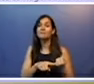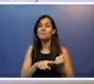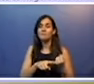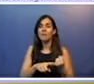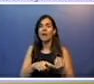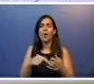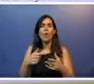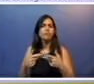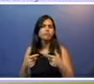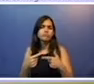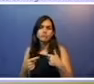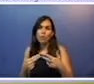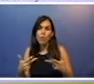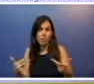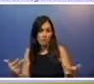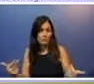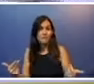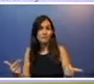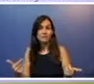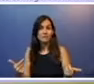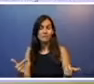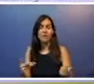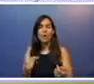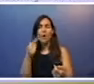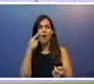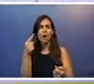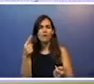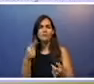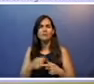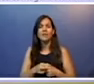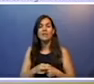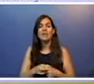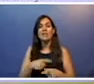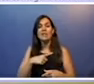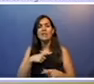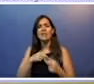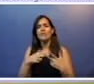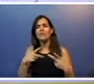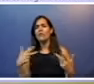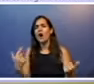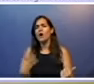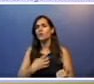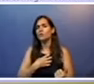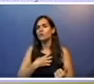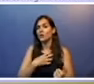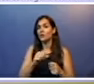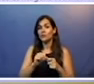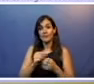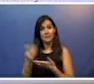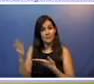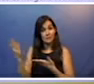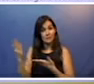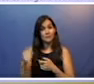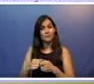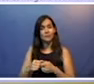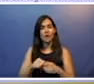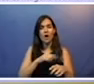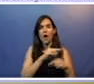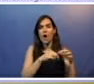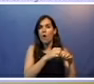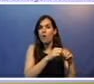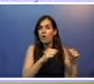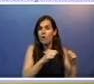alguma maneira. Olha aqui os registros. Existem muitas formas de fazer isso. Dar nós em cordas, riscar